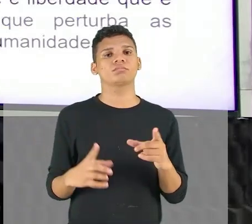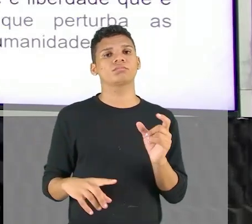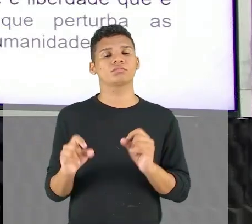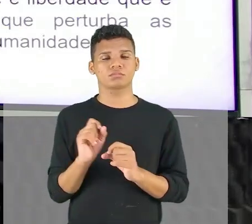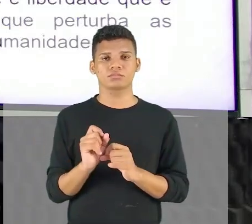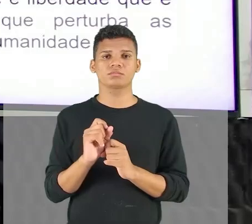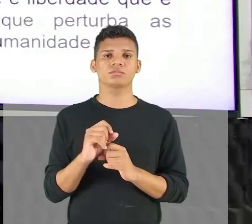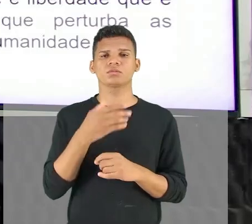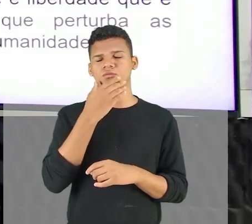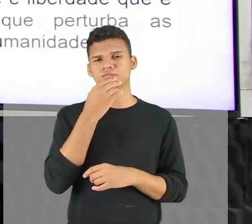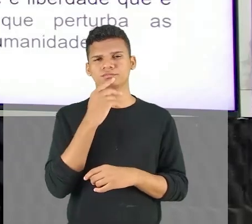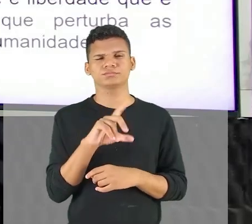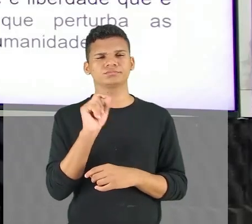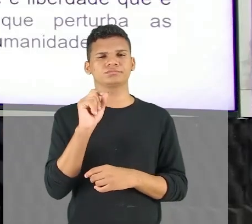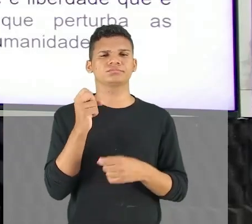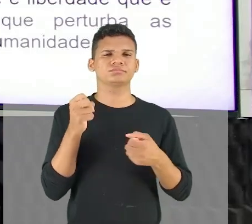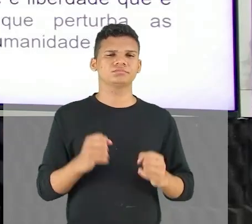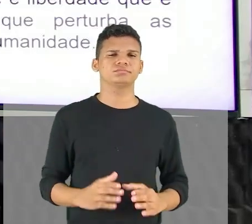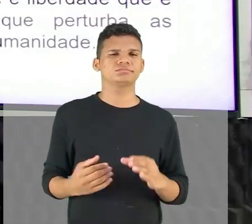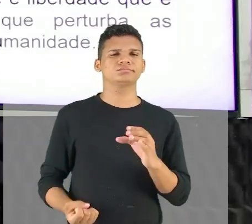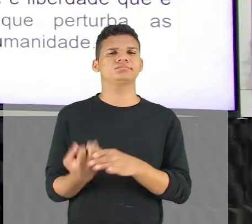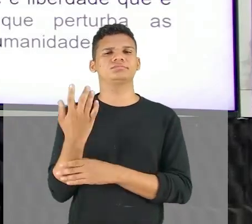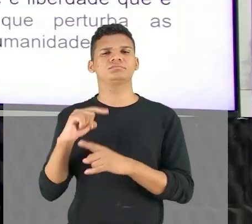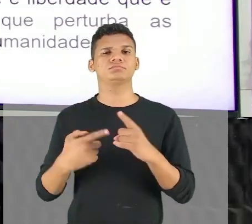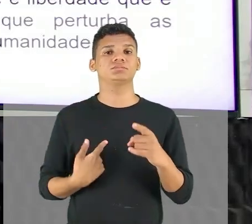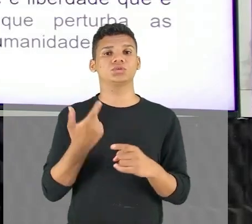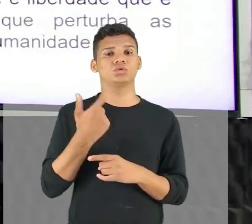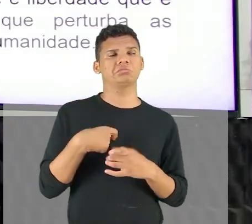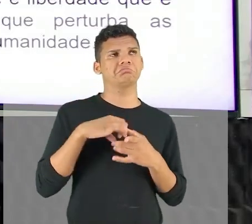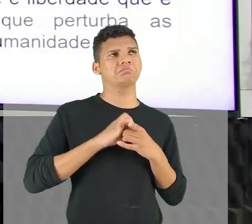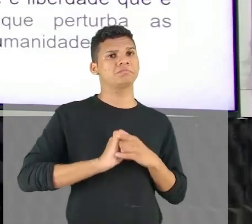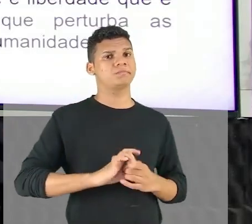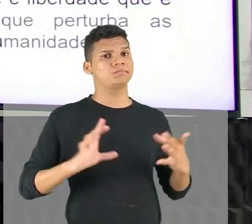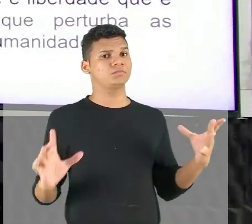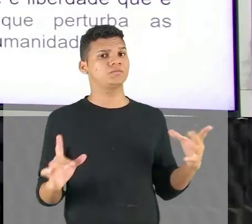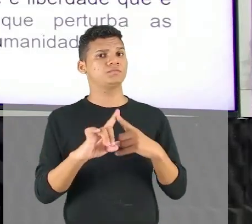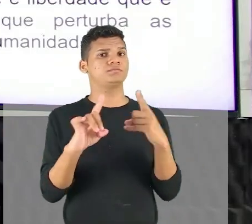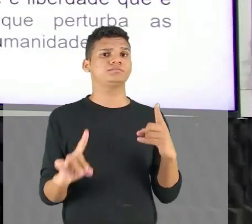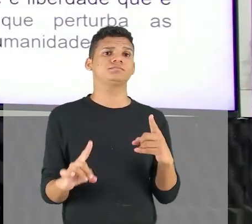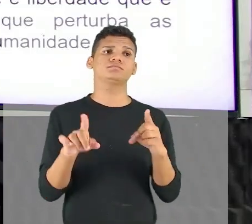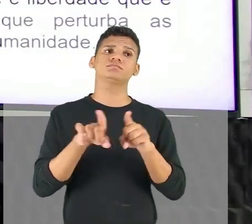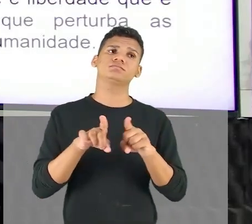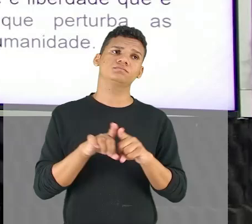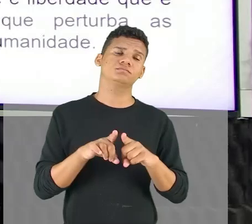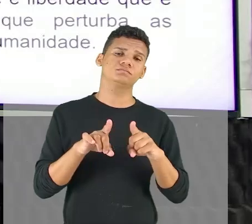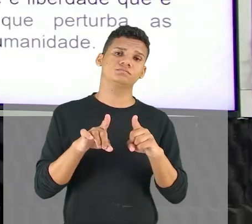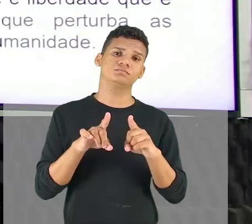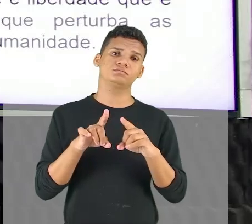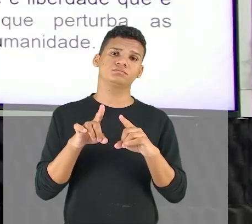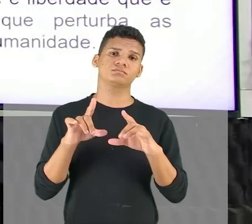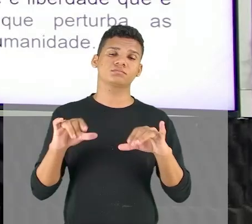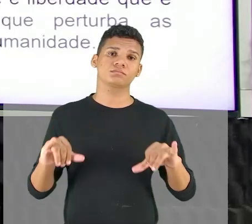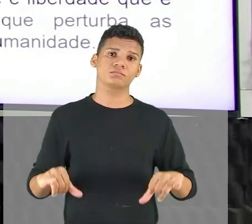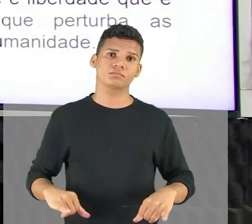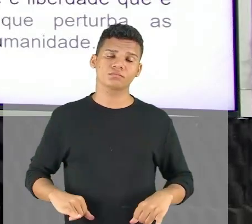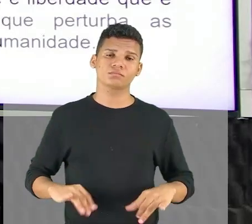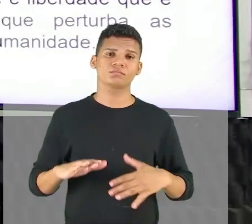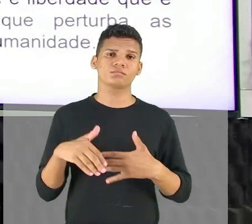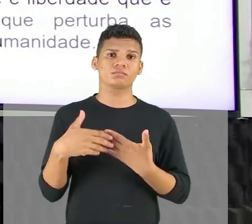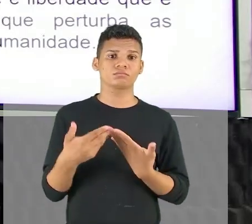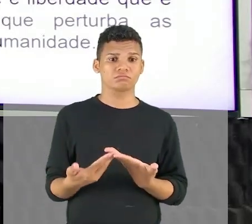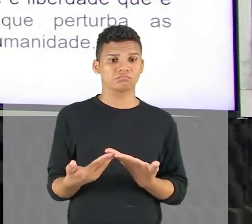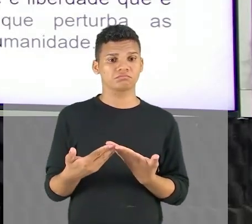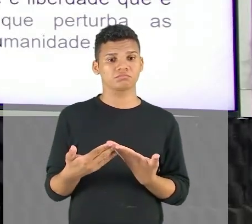Situação em que os homens nascem como detentores de livre-arbítrio, mas são feridos em sua livre decisão pelo pecado original.